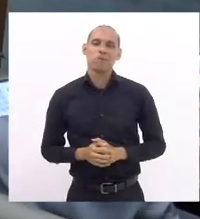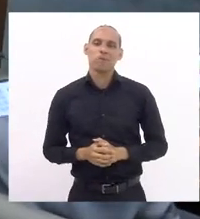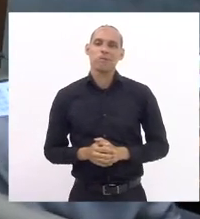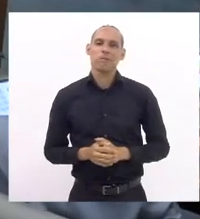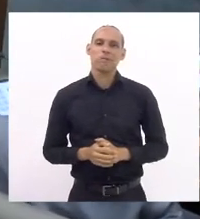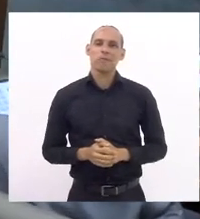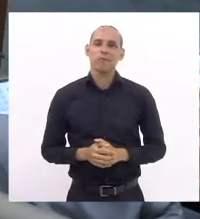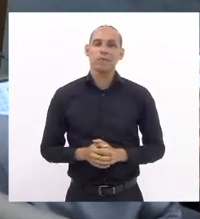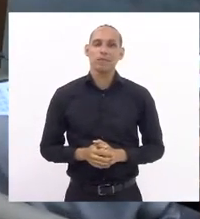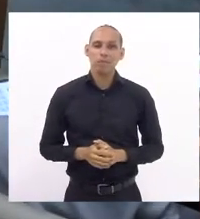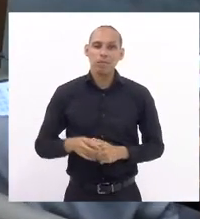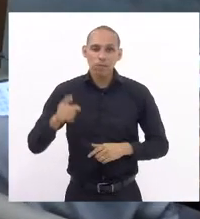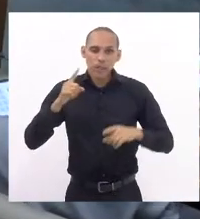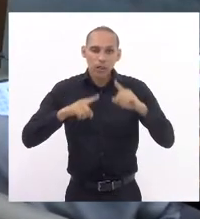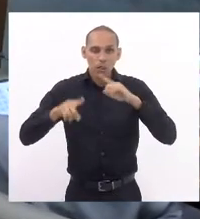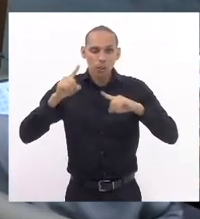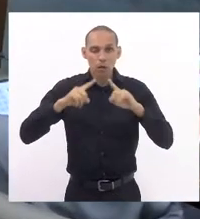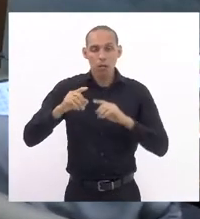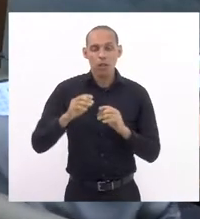Pela ordem, presidente.